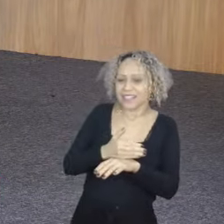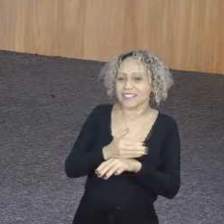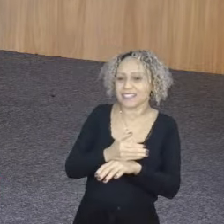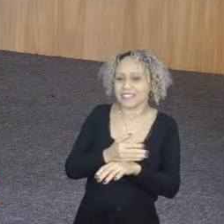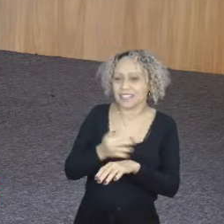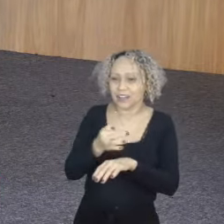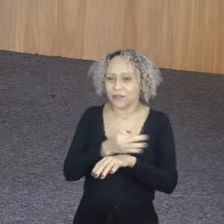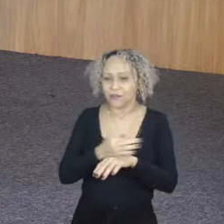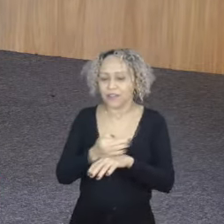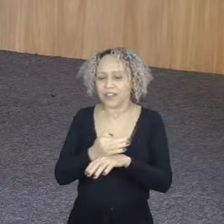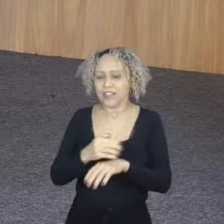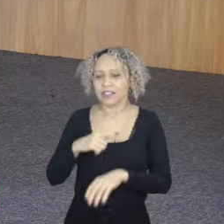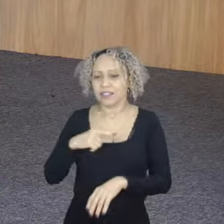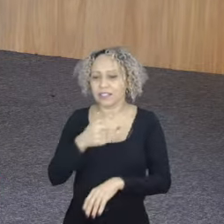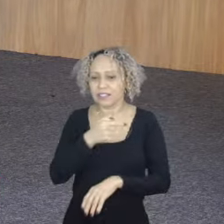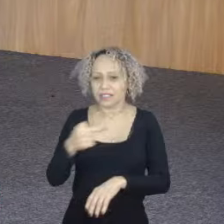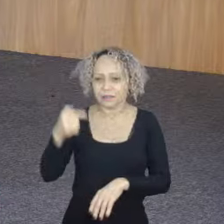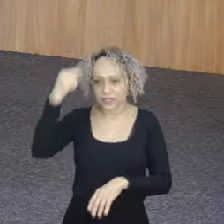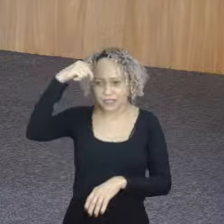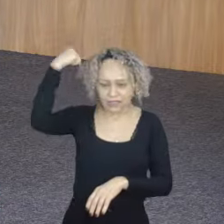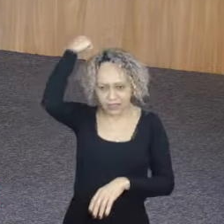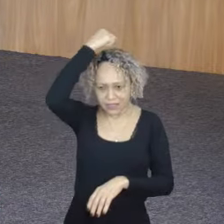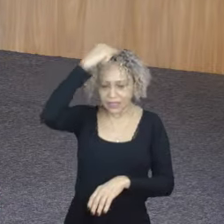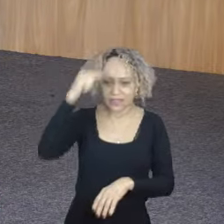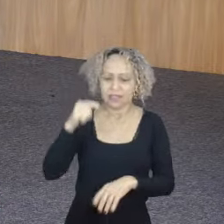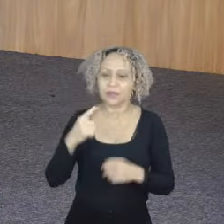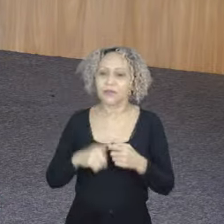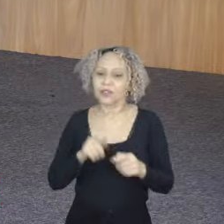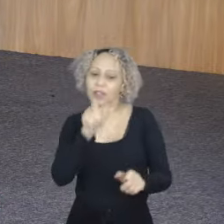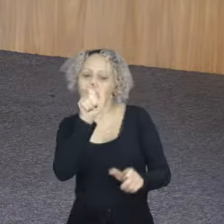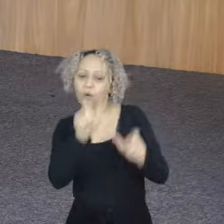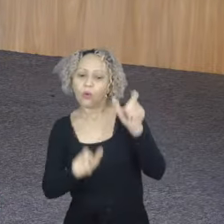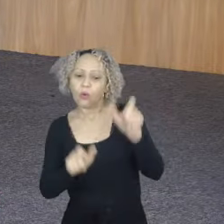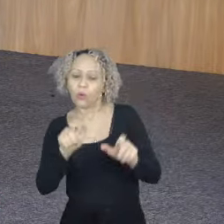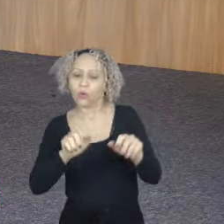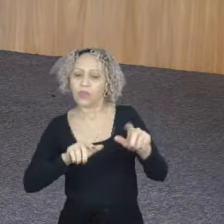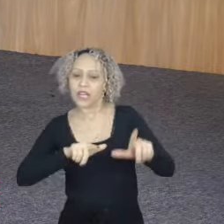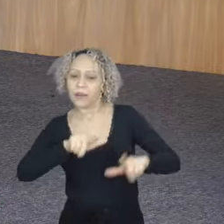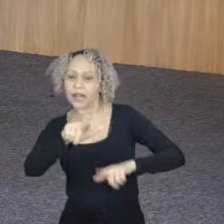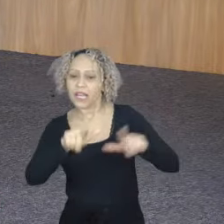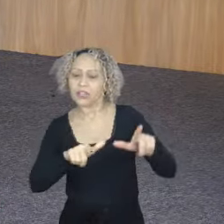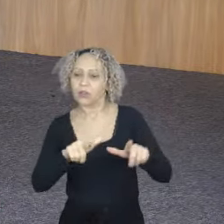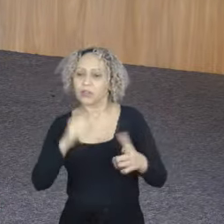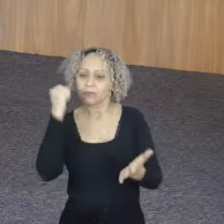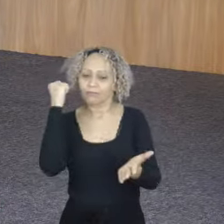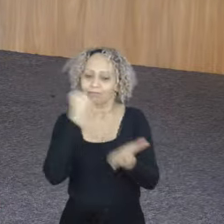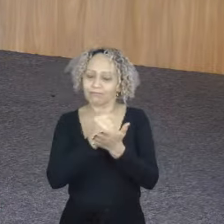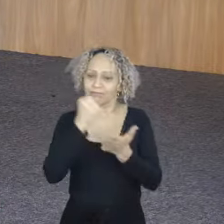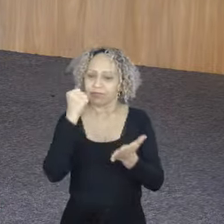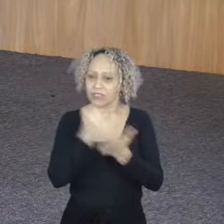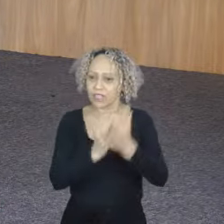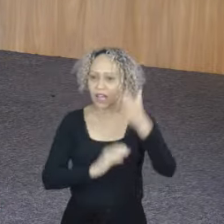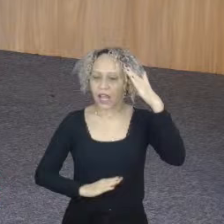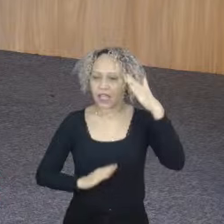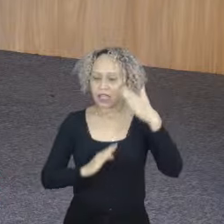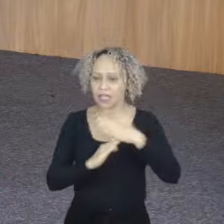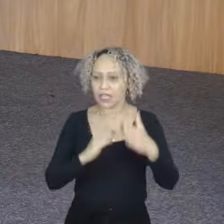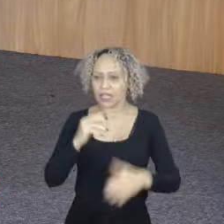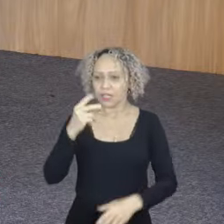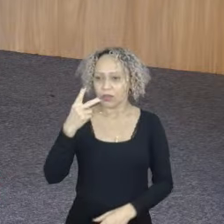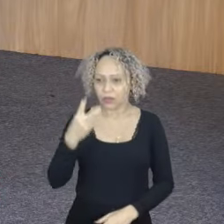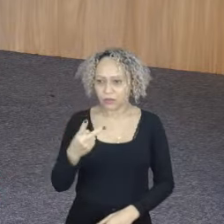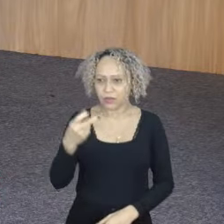né, da Semana Santa, porque trabalhadores e trabalhadoras com carteira assinada que recebem até R$